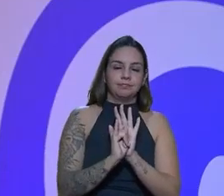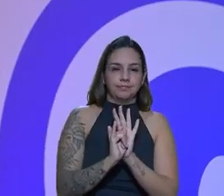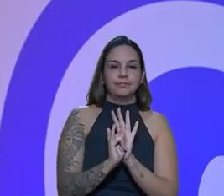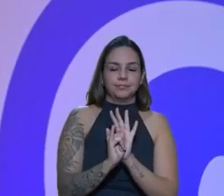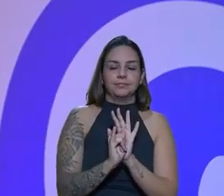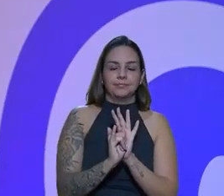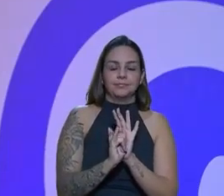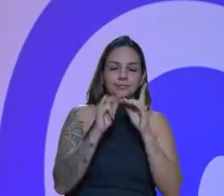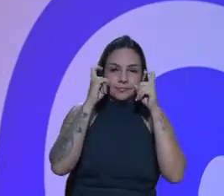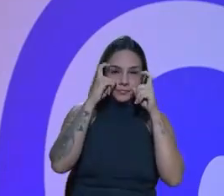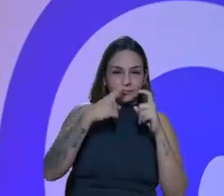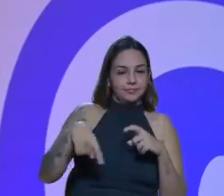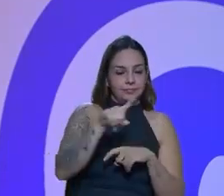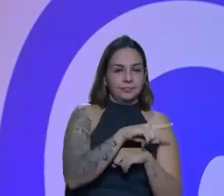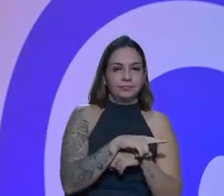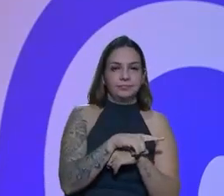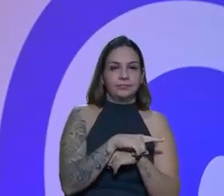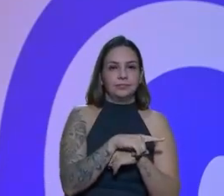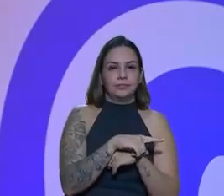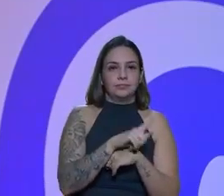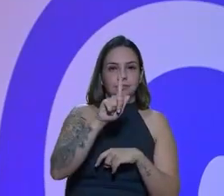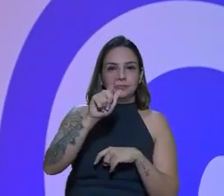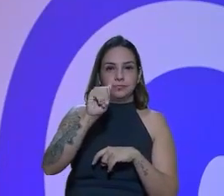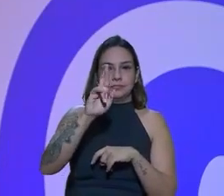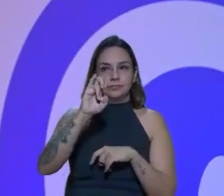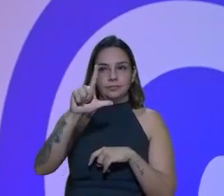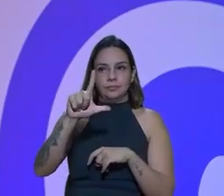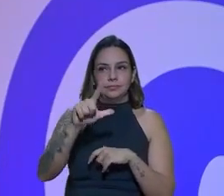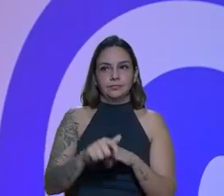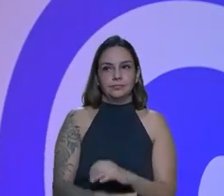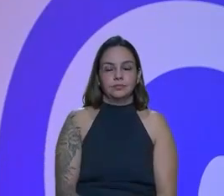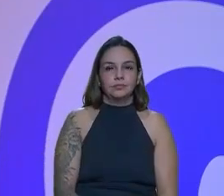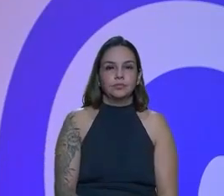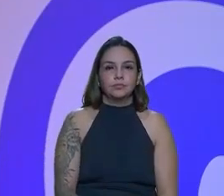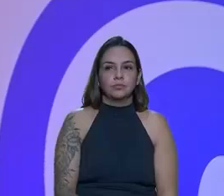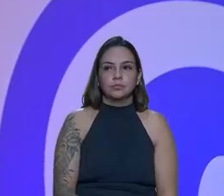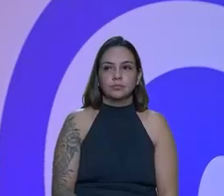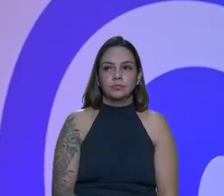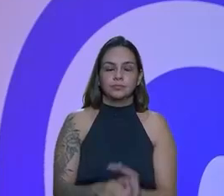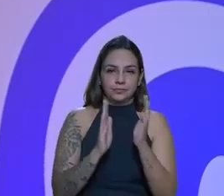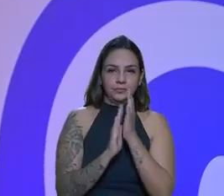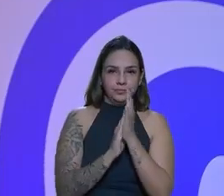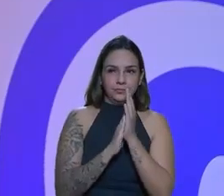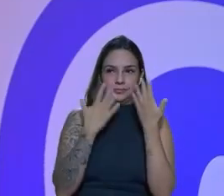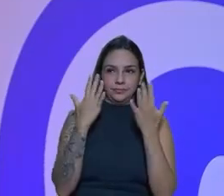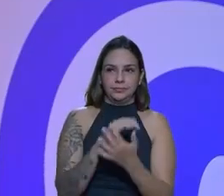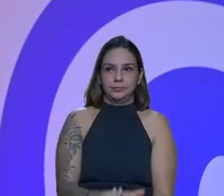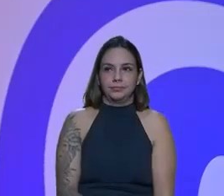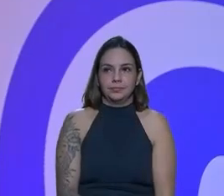identidade. As fotografias são de Gabriel Cibargues. Ele está aqui? Vamos aplaudi-lo? Ele